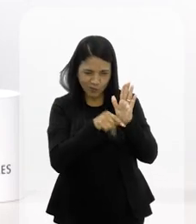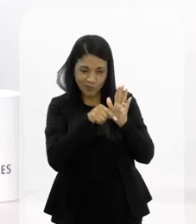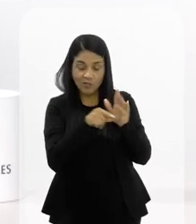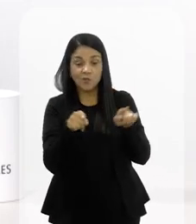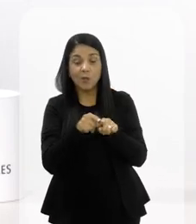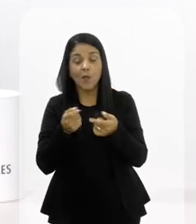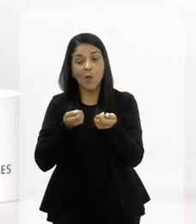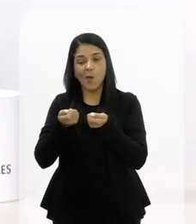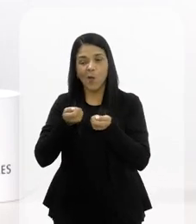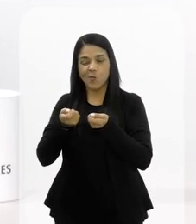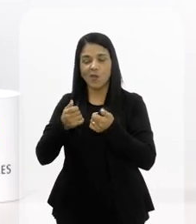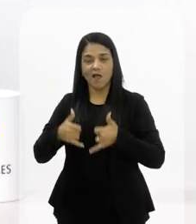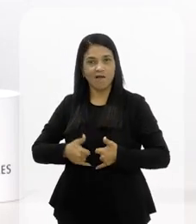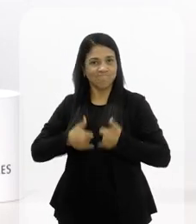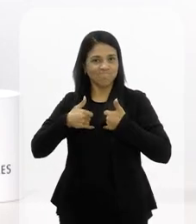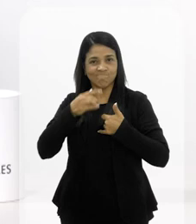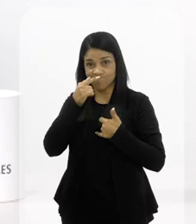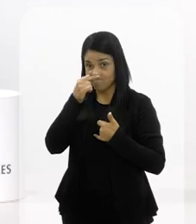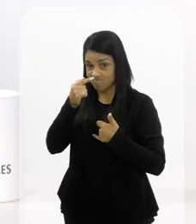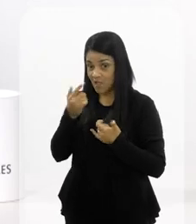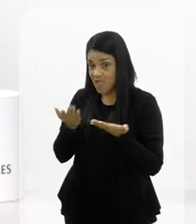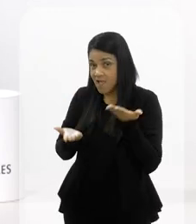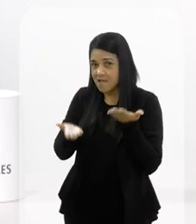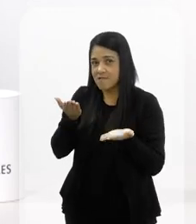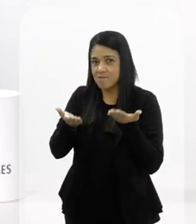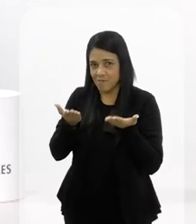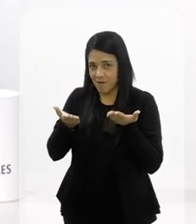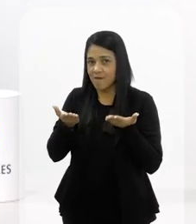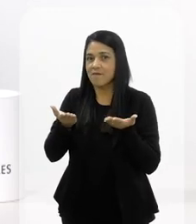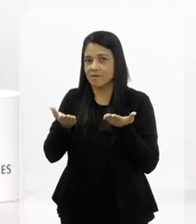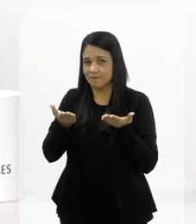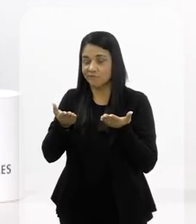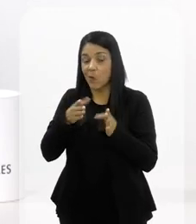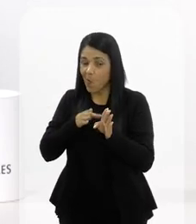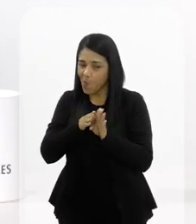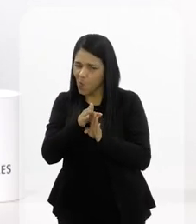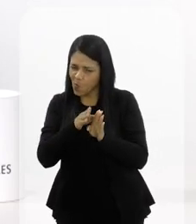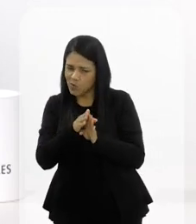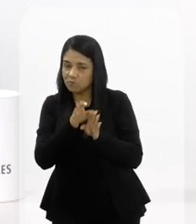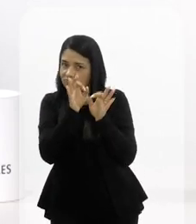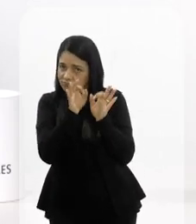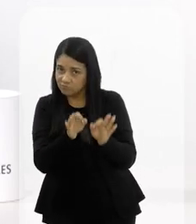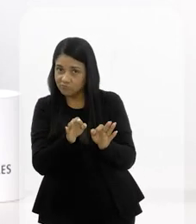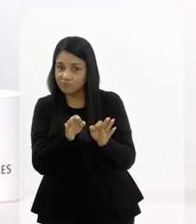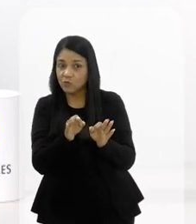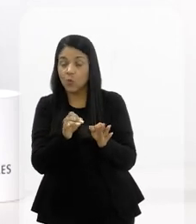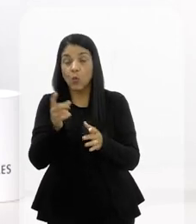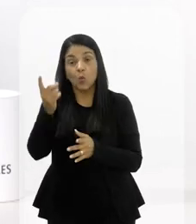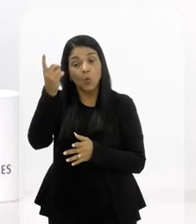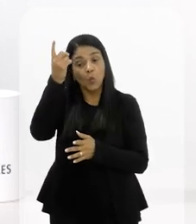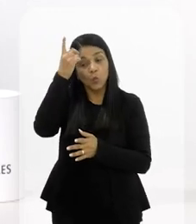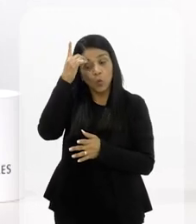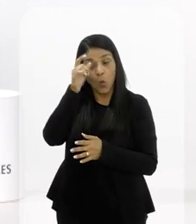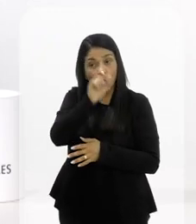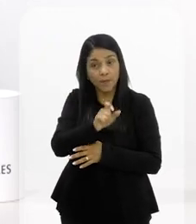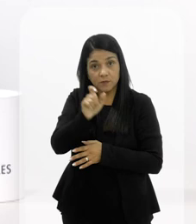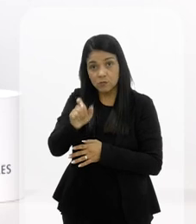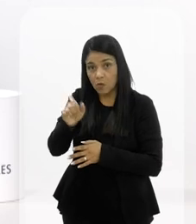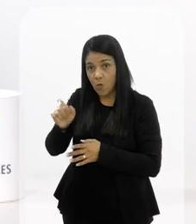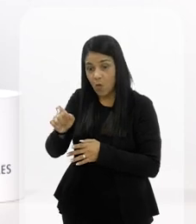as vaidades né saber equilibrar eh ter Tato para poder orientar e saber conduzir o talento daquelas